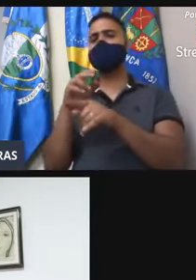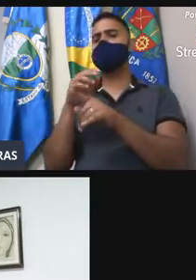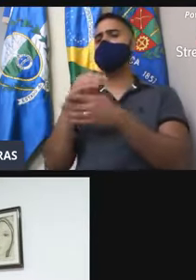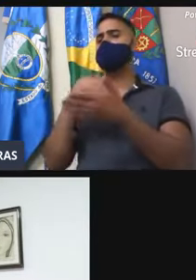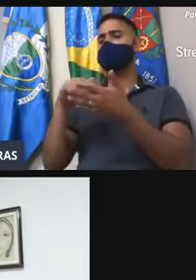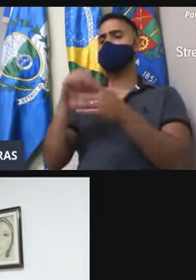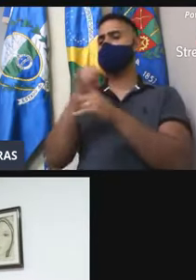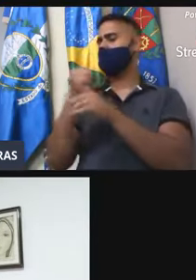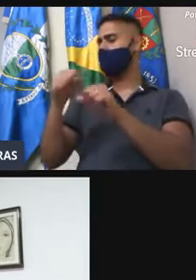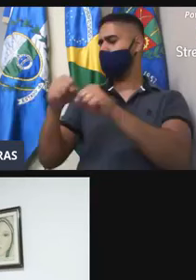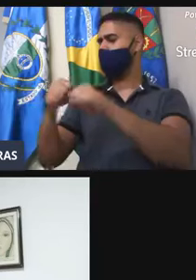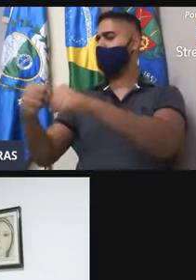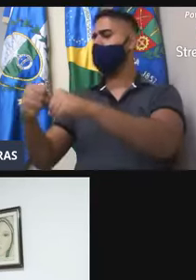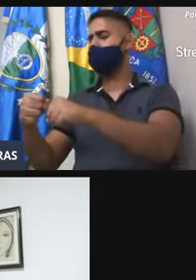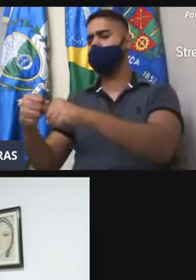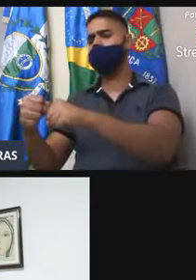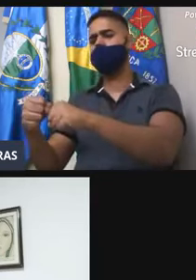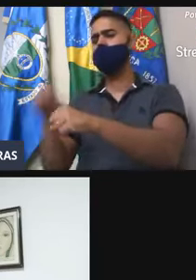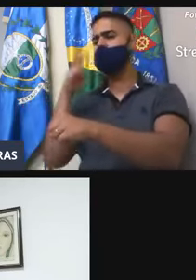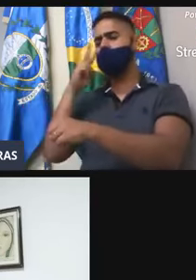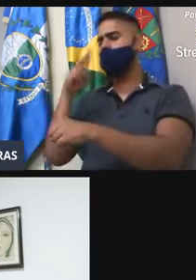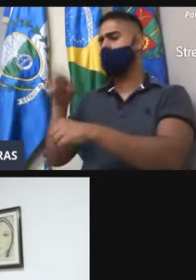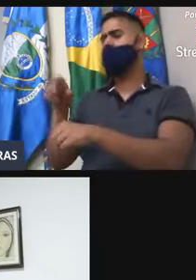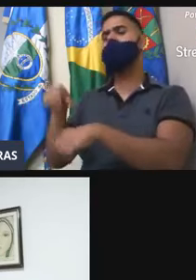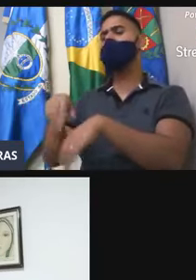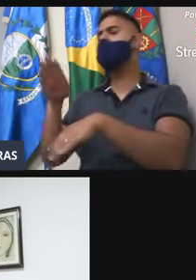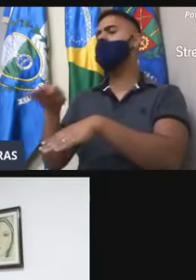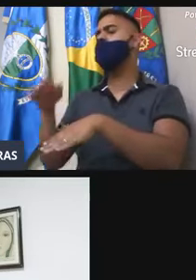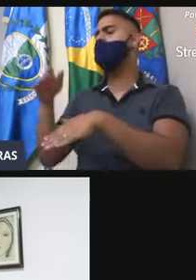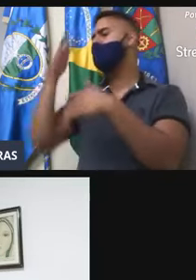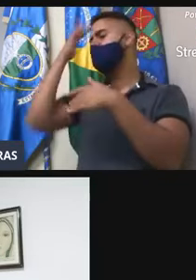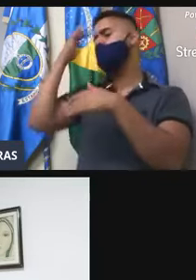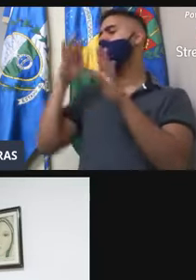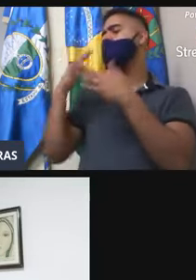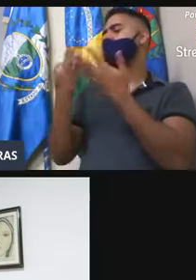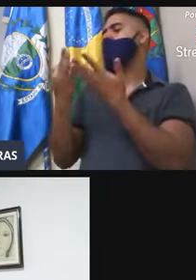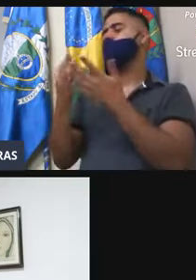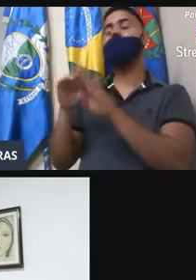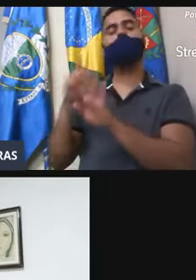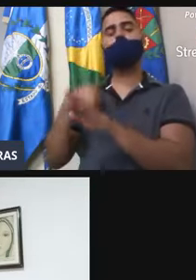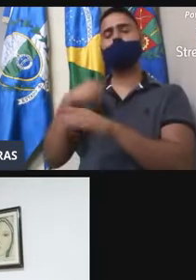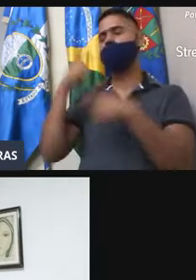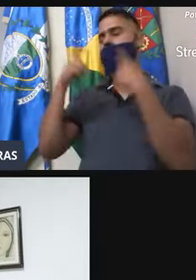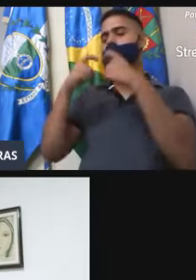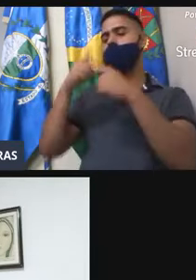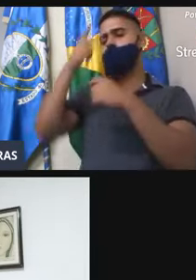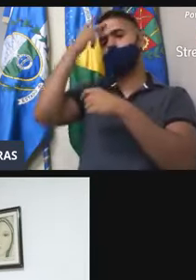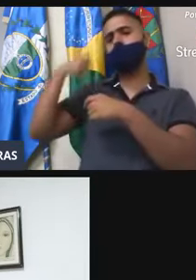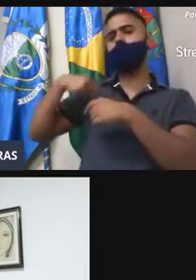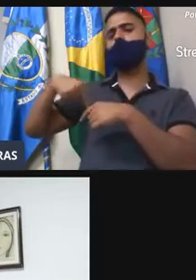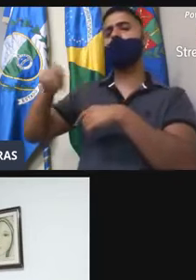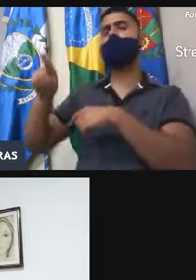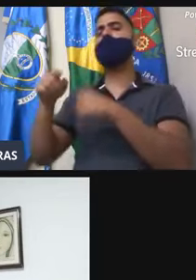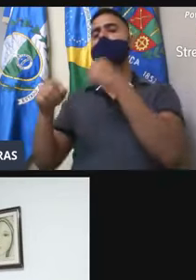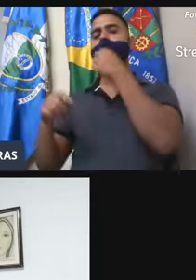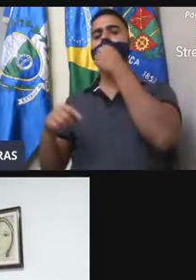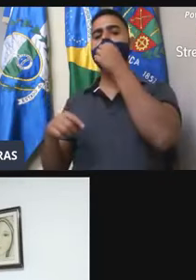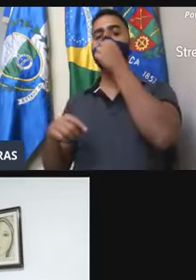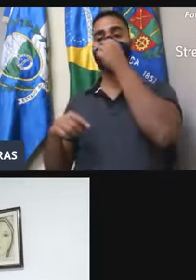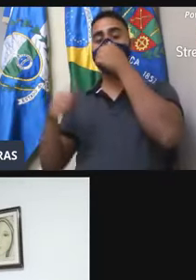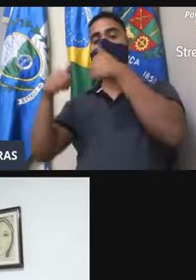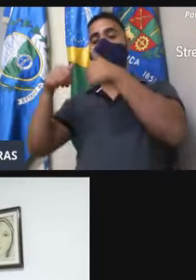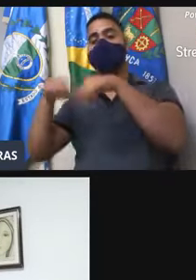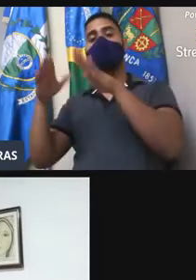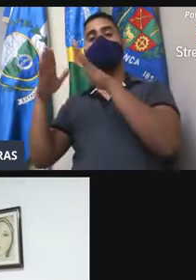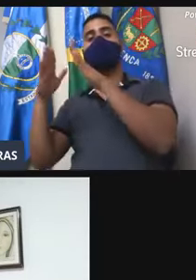foi firme, não olhou quem era, de onde tinha vindo, nem nada. Porque são pessoas que chegaram em Parapiona, se instalaram